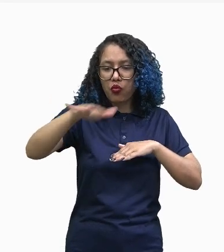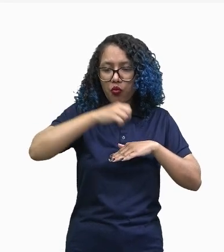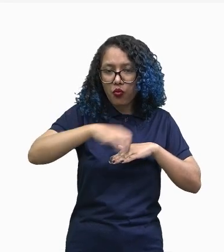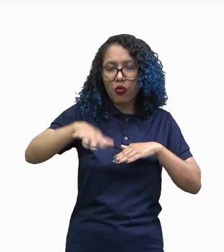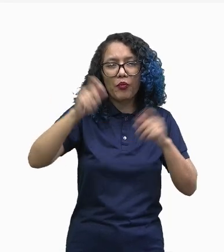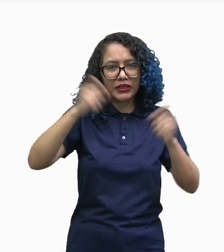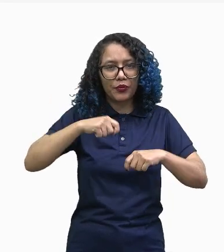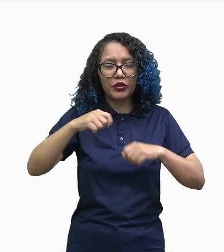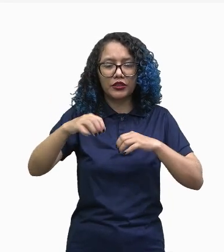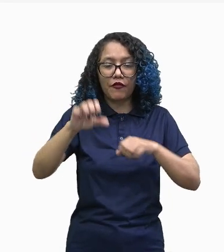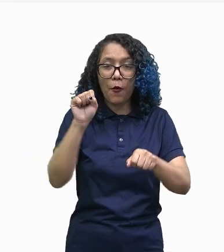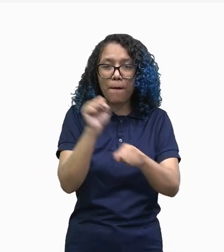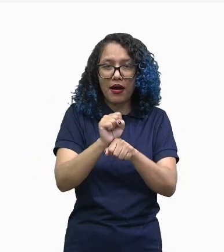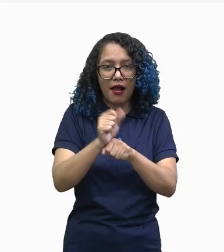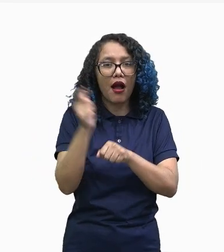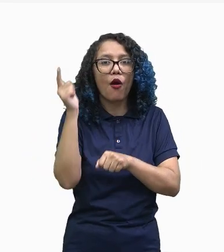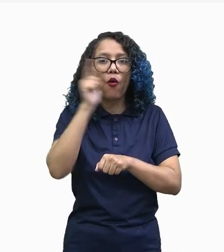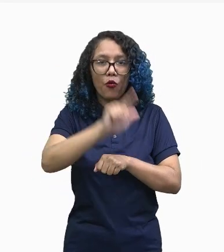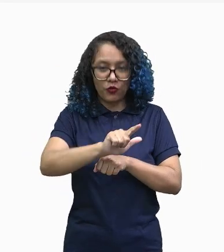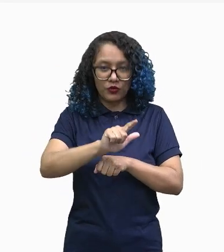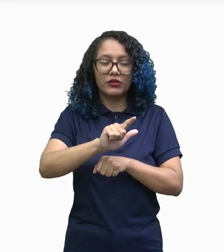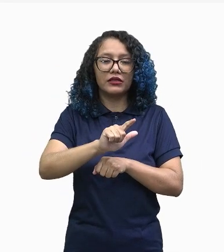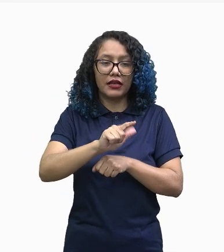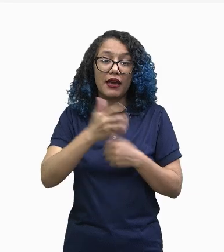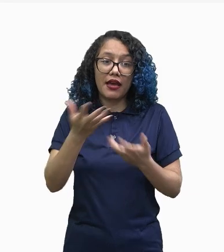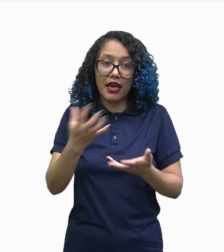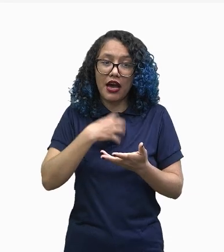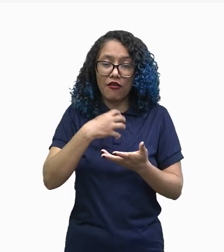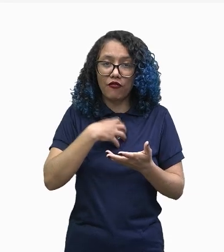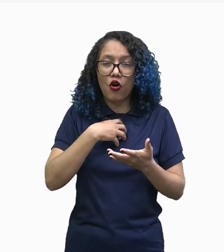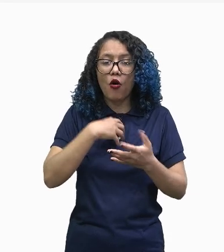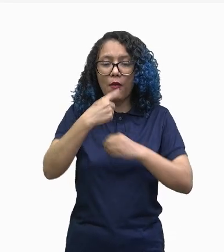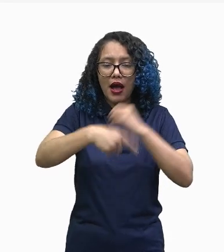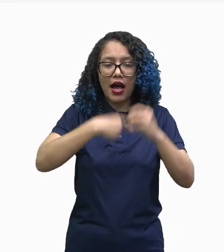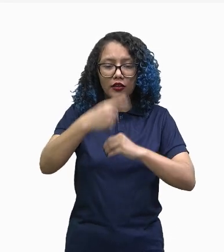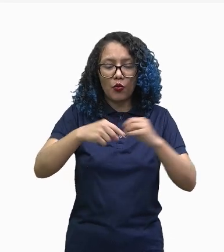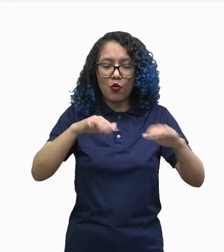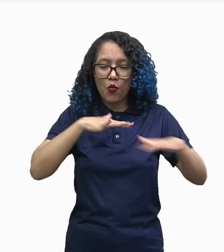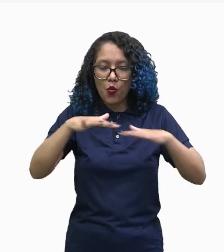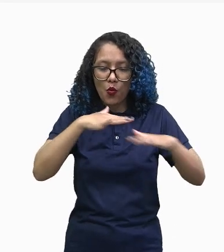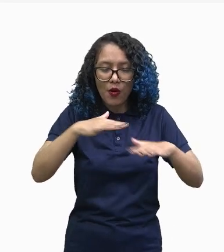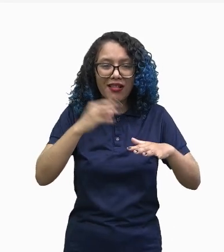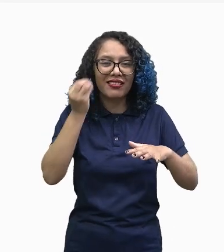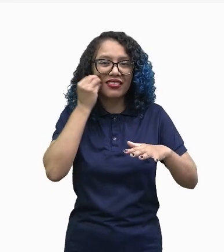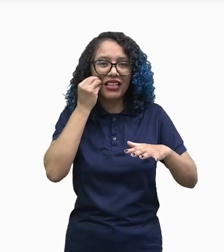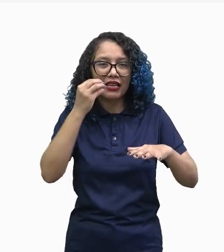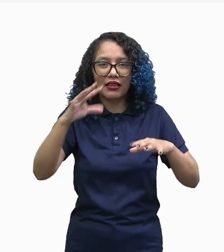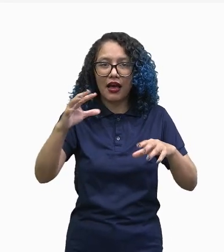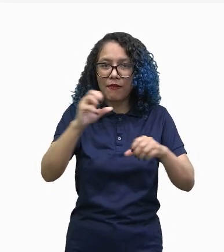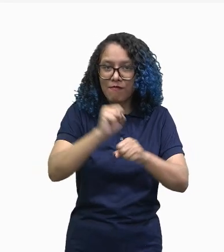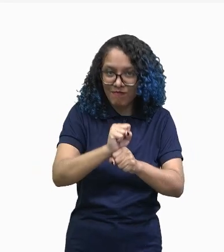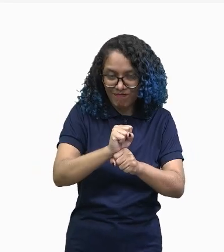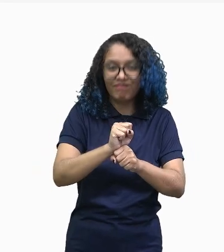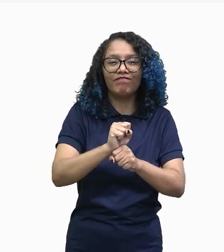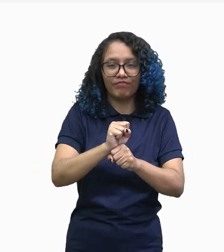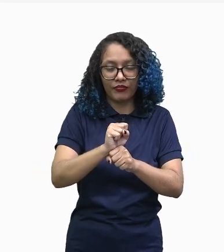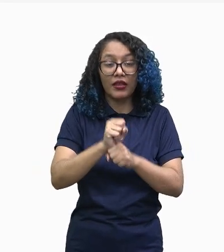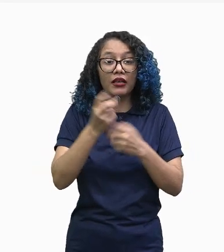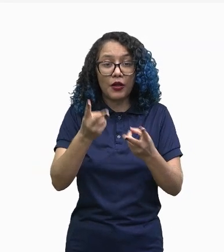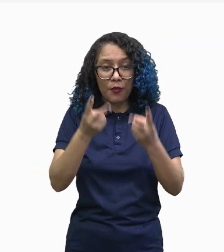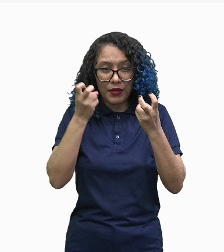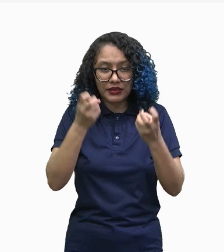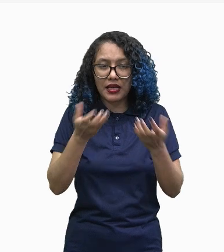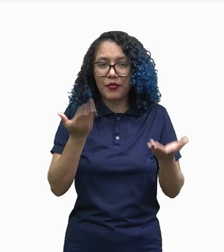adquirir estabilidade. Então, é dessa maneira que os átomos que não têm estabilidade tentam adquirir, tá? Então, observe aí a